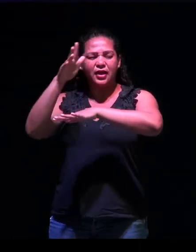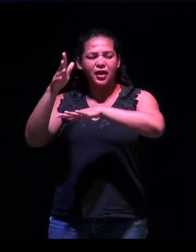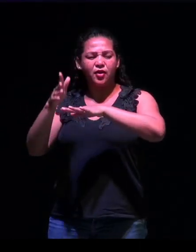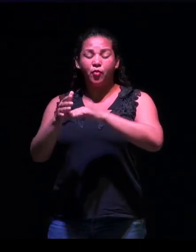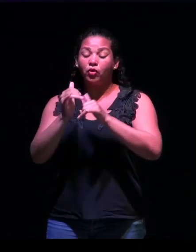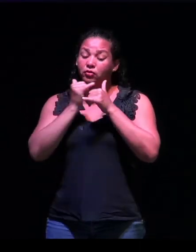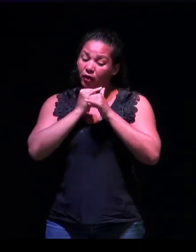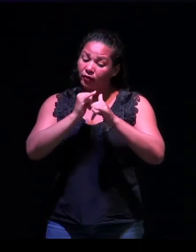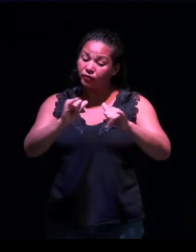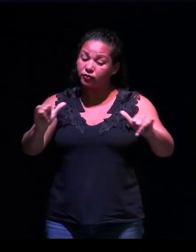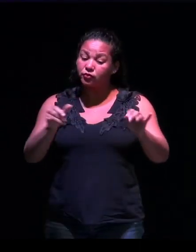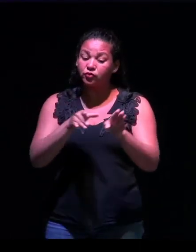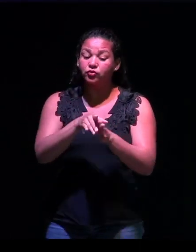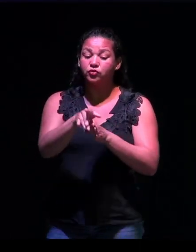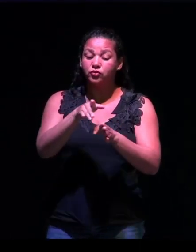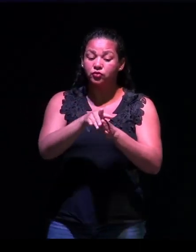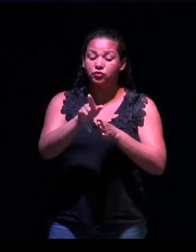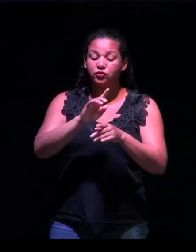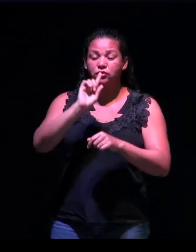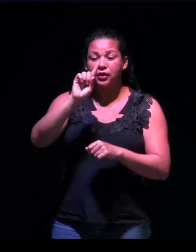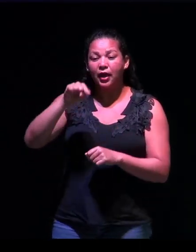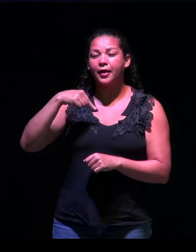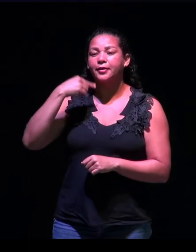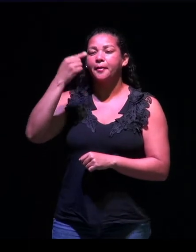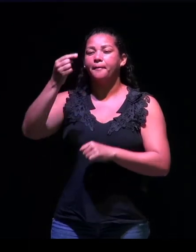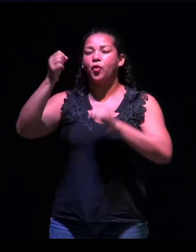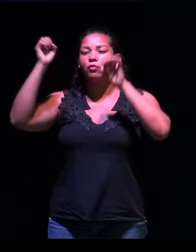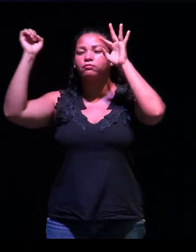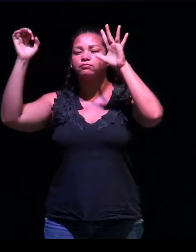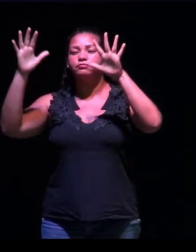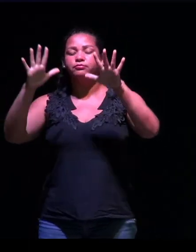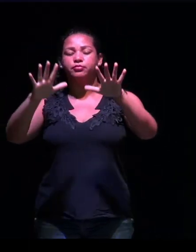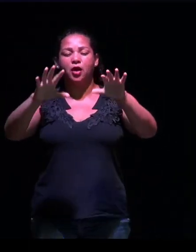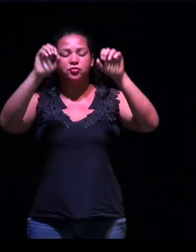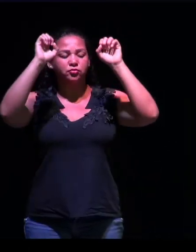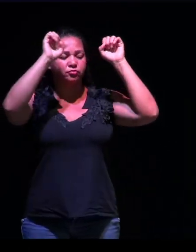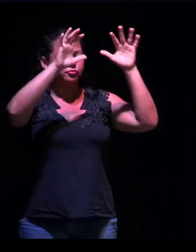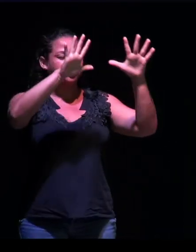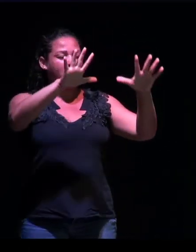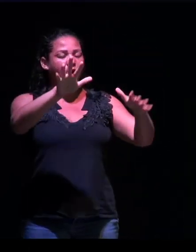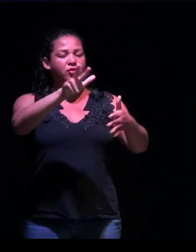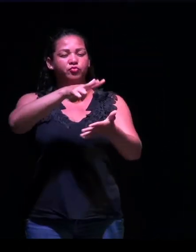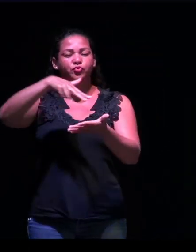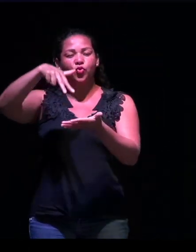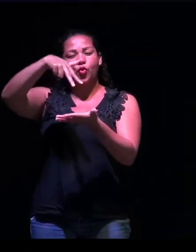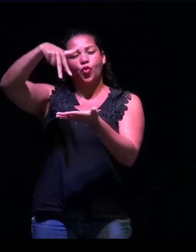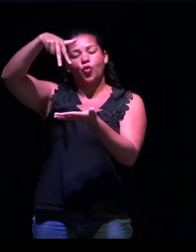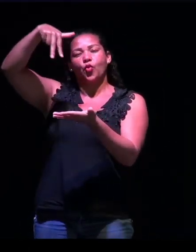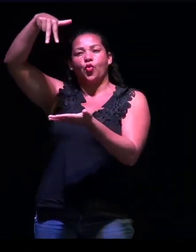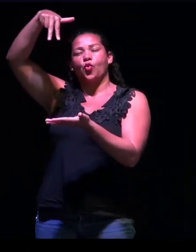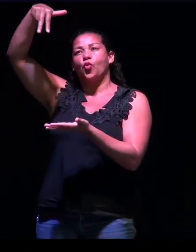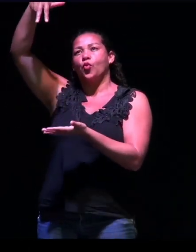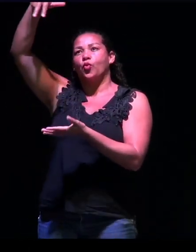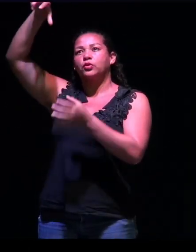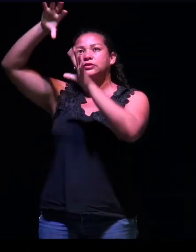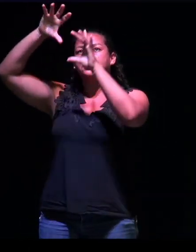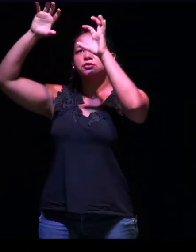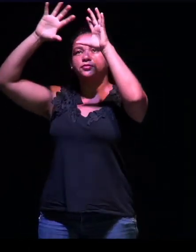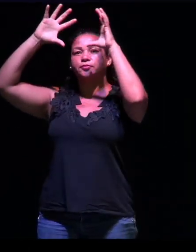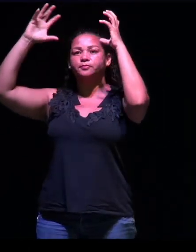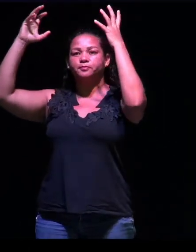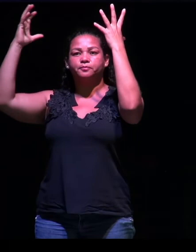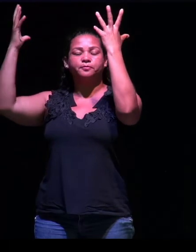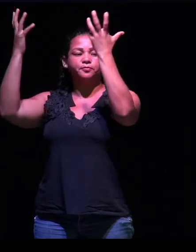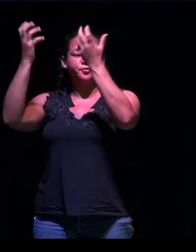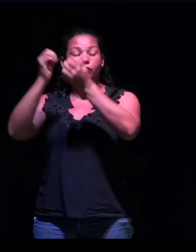algumas instruções e depois começou a abençoar. Enquanto Ele estava abençoando, Ele foi subindo e subiu nas nuvens. Então, o que foi que Ele deu?